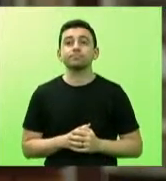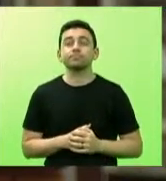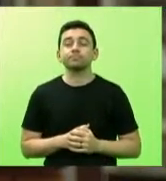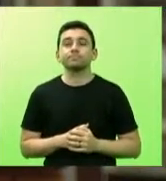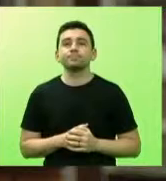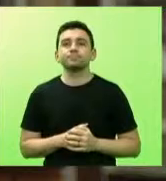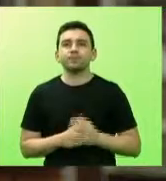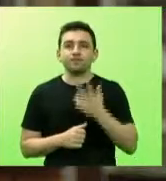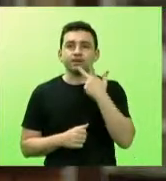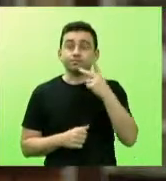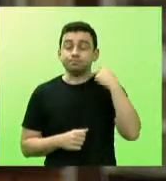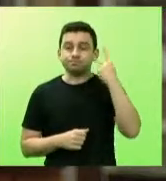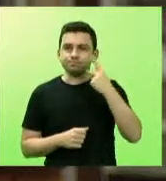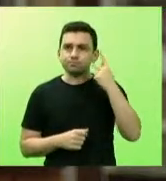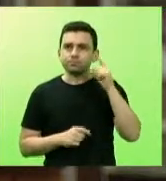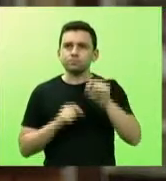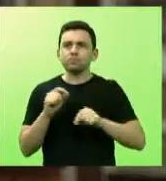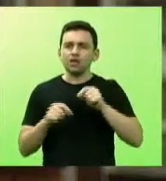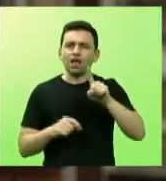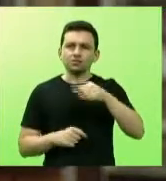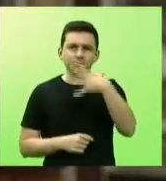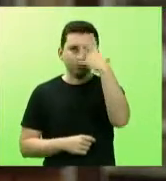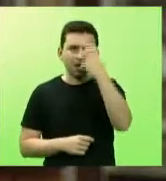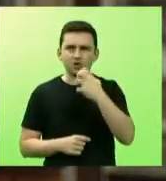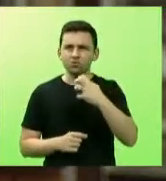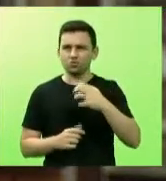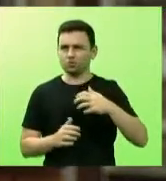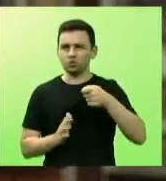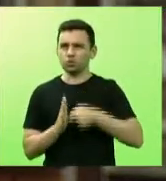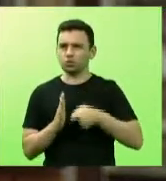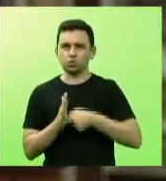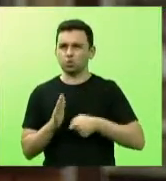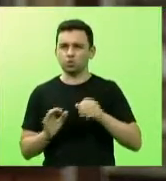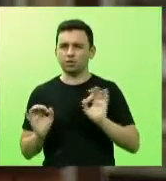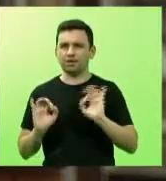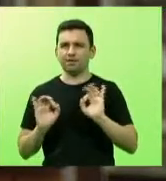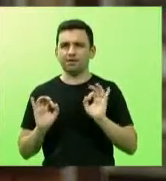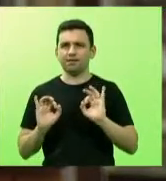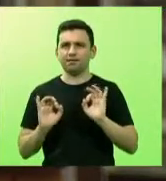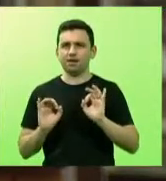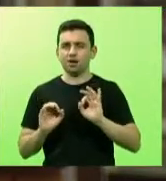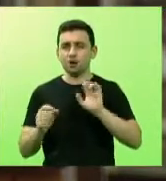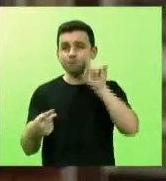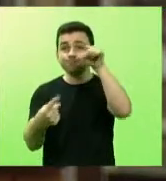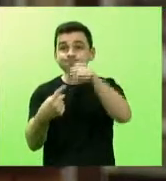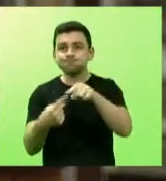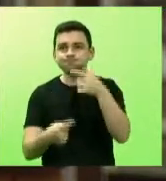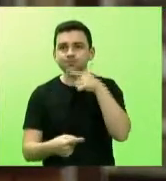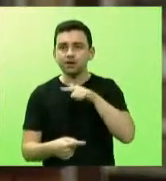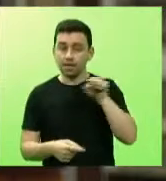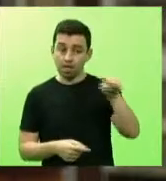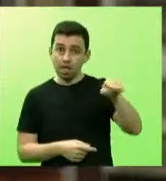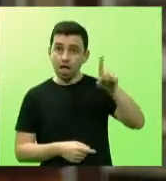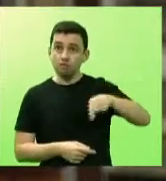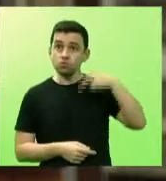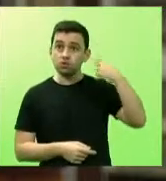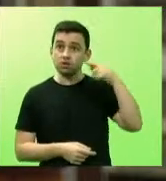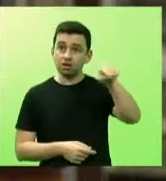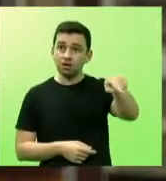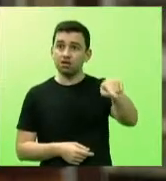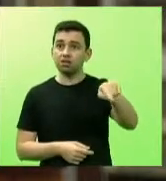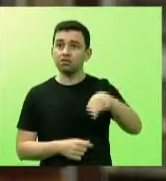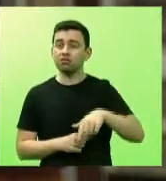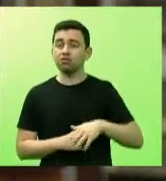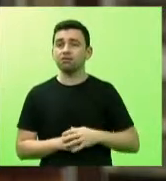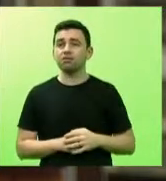E quando a gente fala de política, isso é uma coisa muito séria, você não lutar para atingir um objetivo. E ele é um político, ele não pode esquecer disso